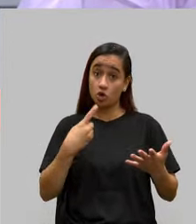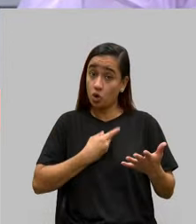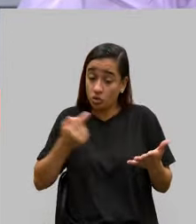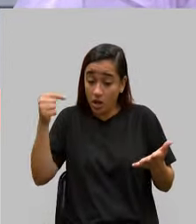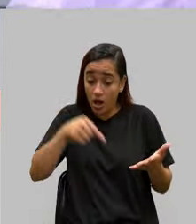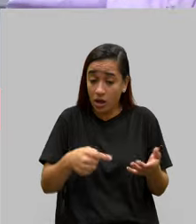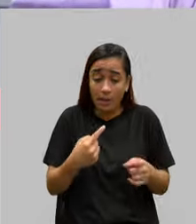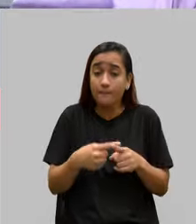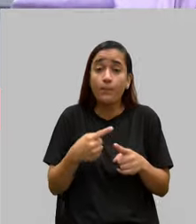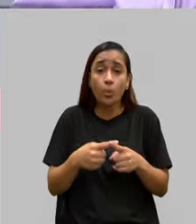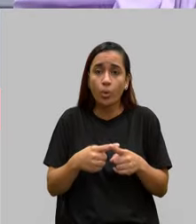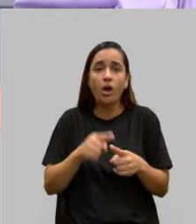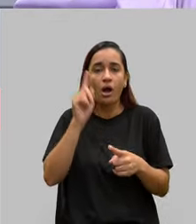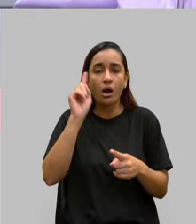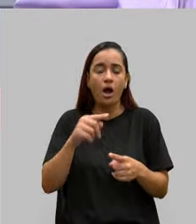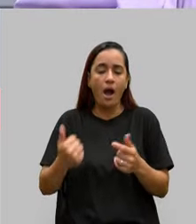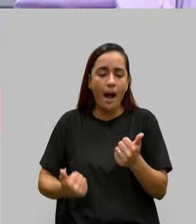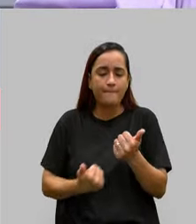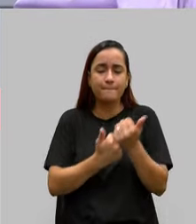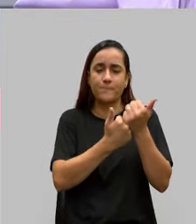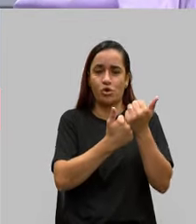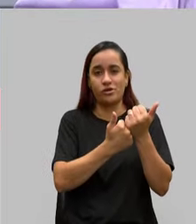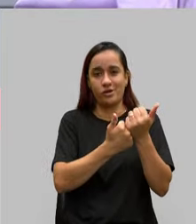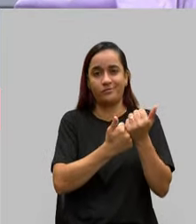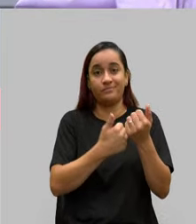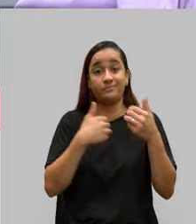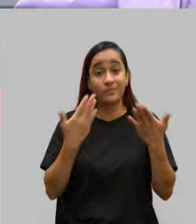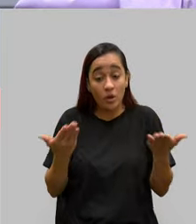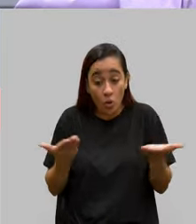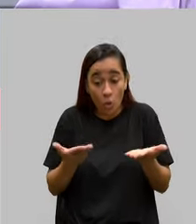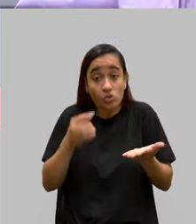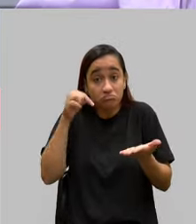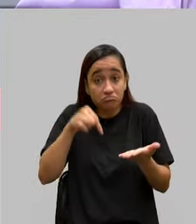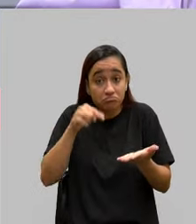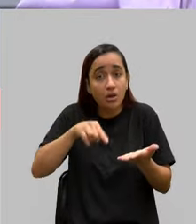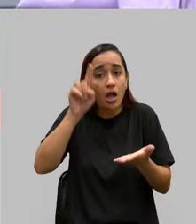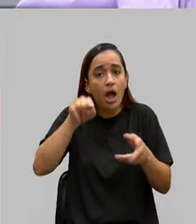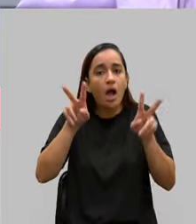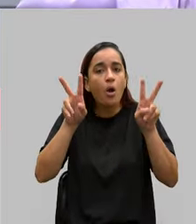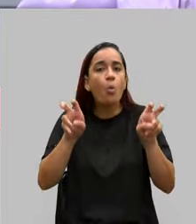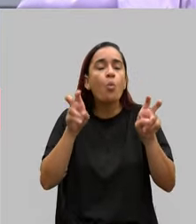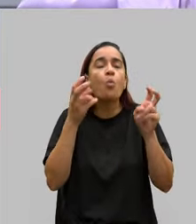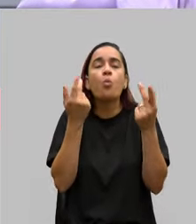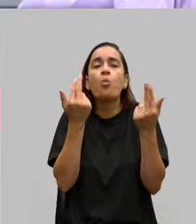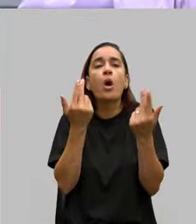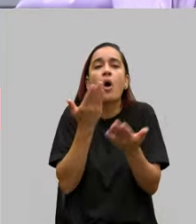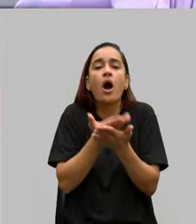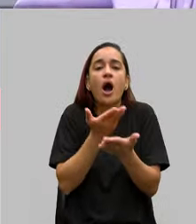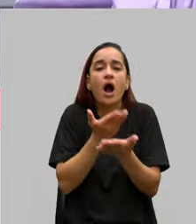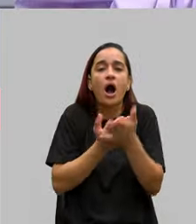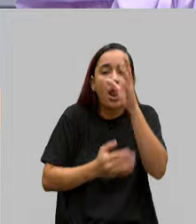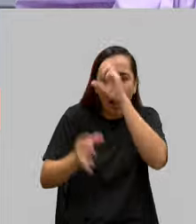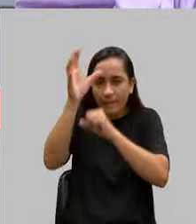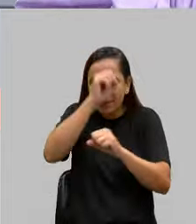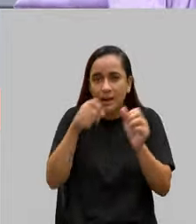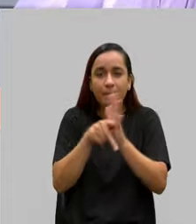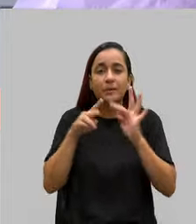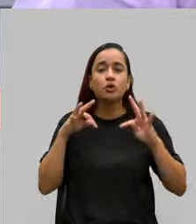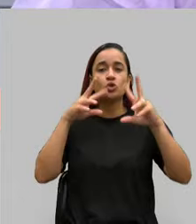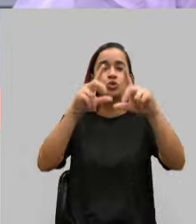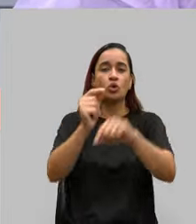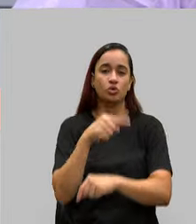Então acho que hoje aqui é uma aula Roberto uma aula Beatriz de aprendizado para todos nós né E que Deus nos abençoe nessa